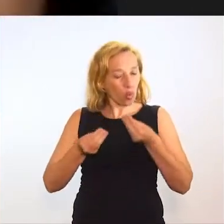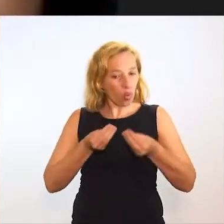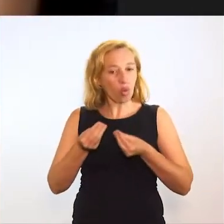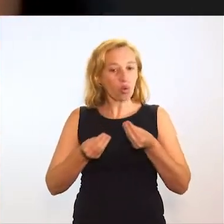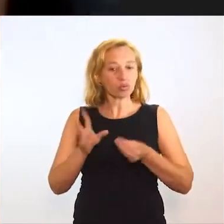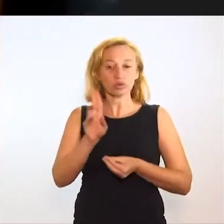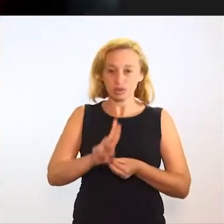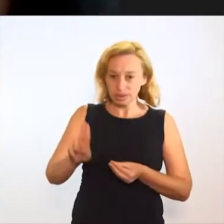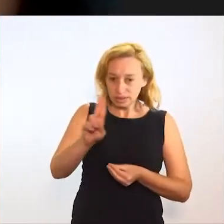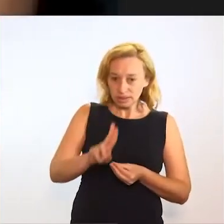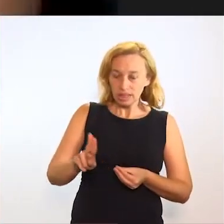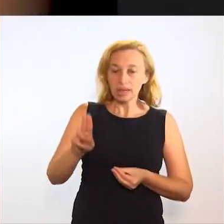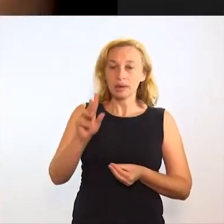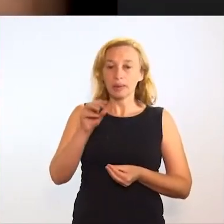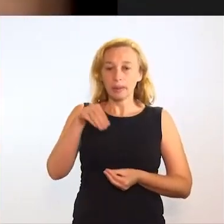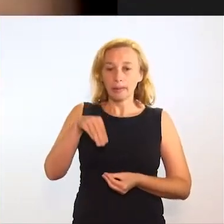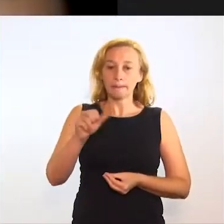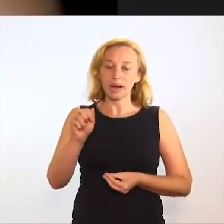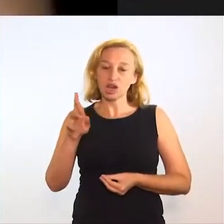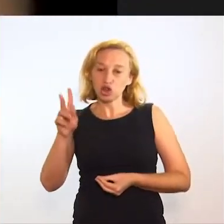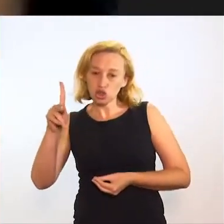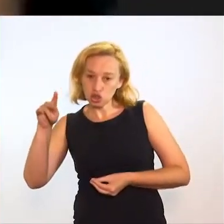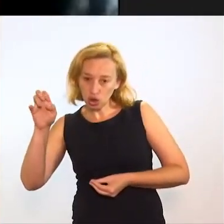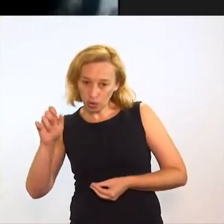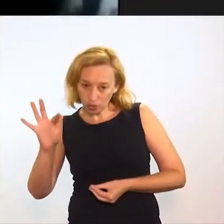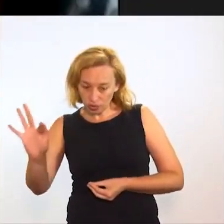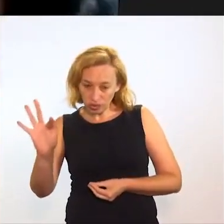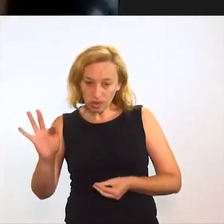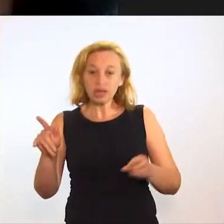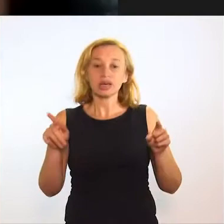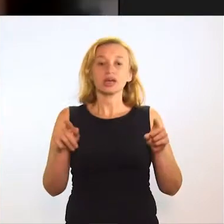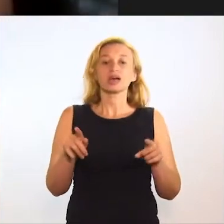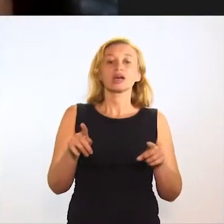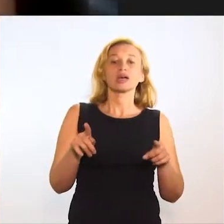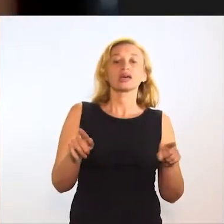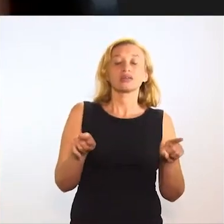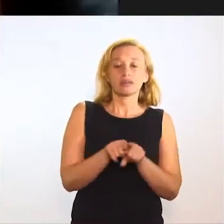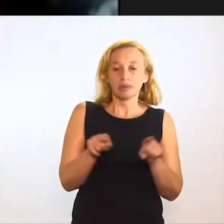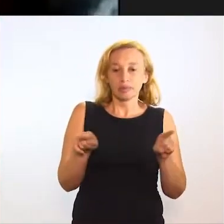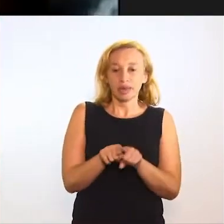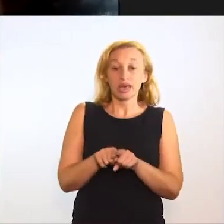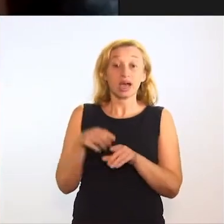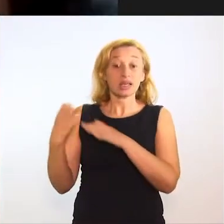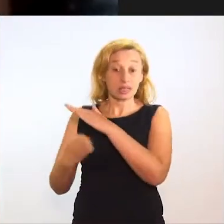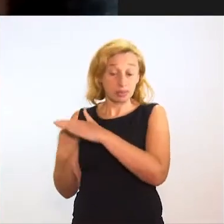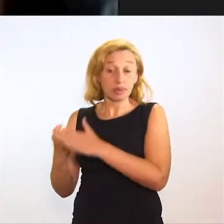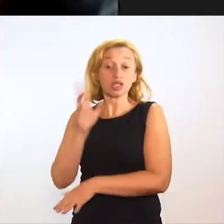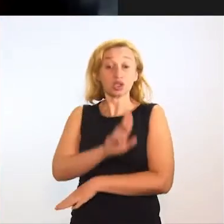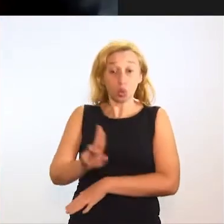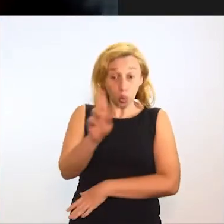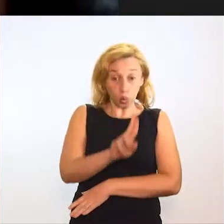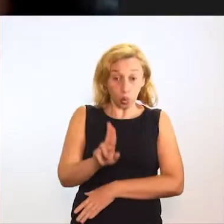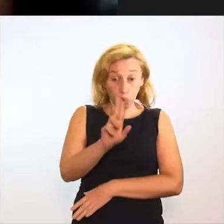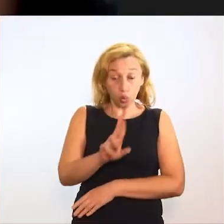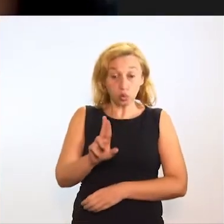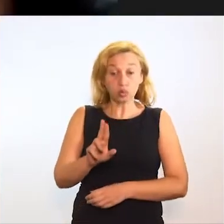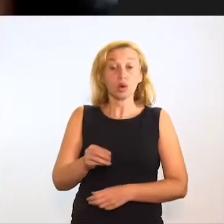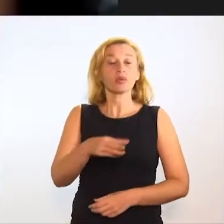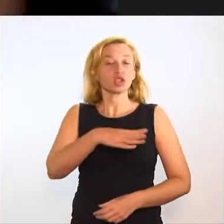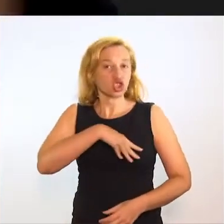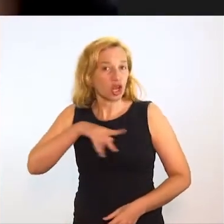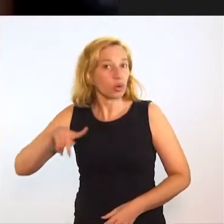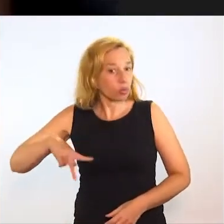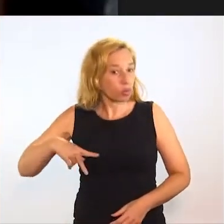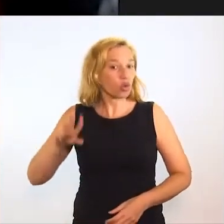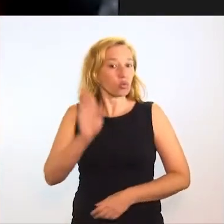fazendo. O Microsoft Teams também, que as empresas utilizam muito, né? O poder público